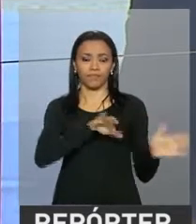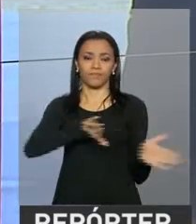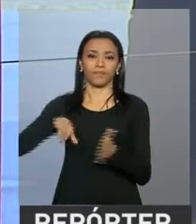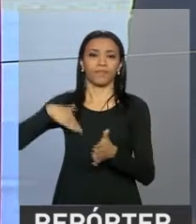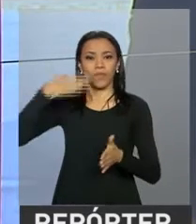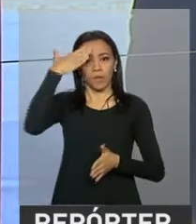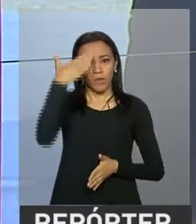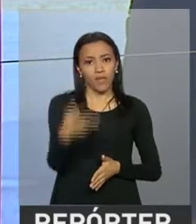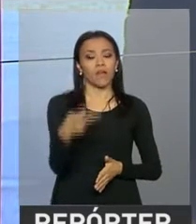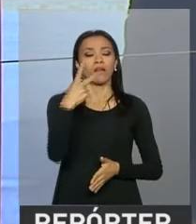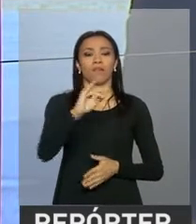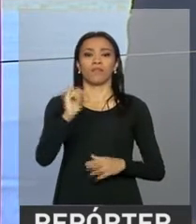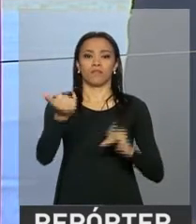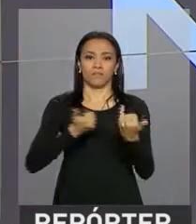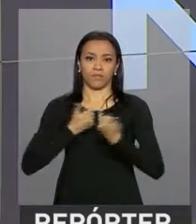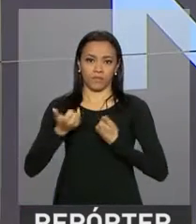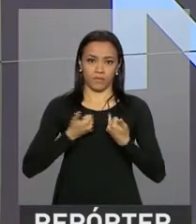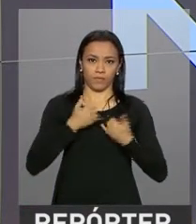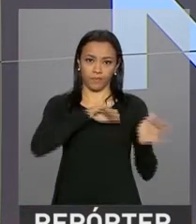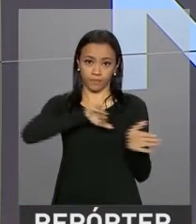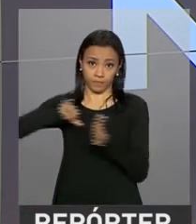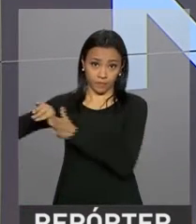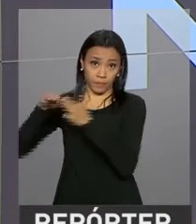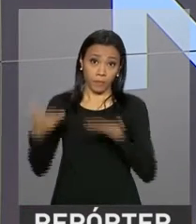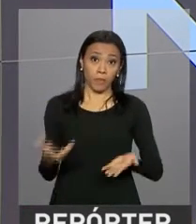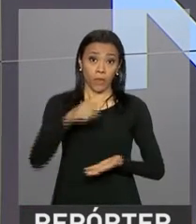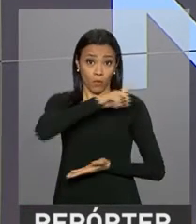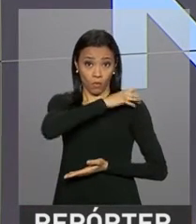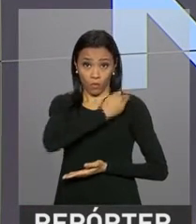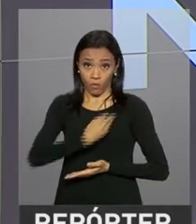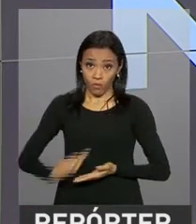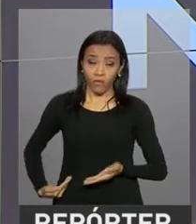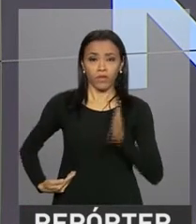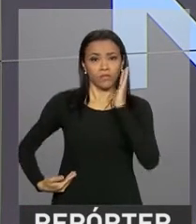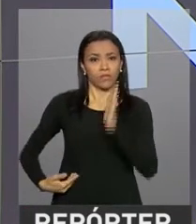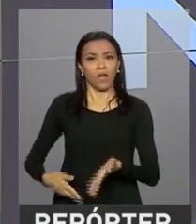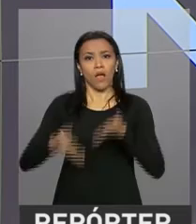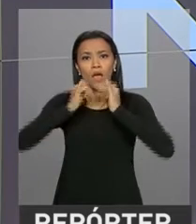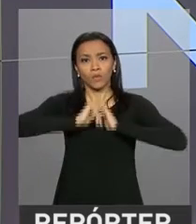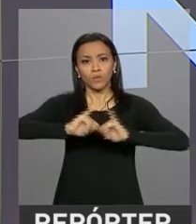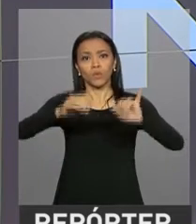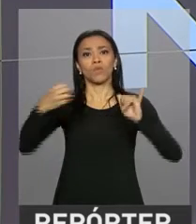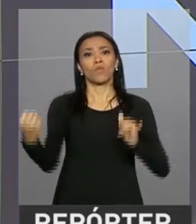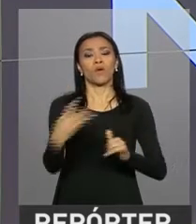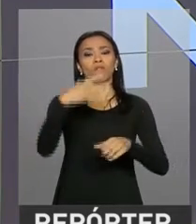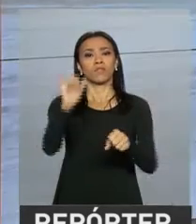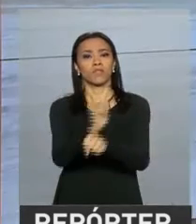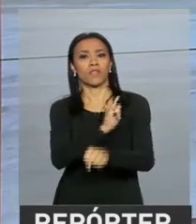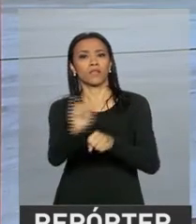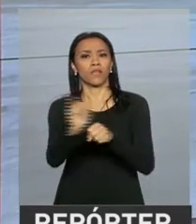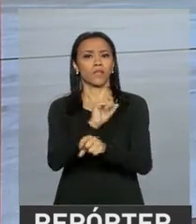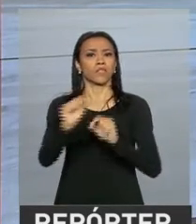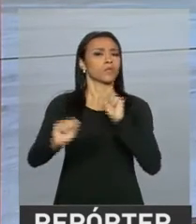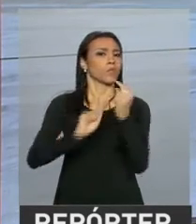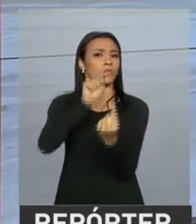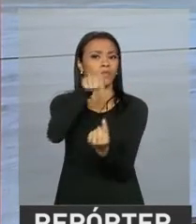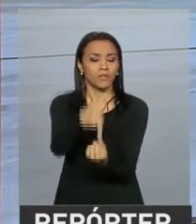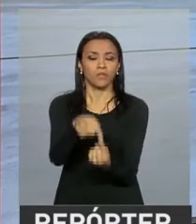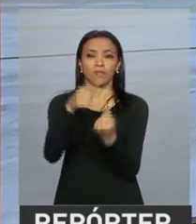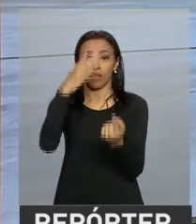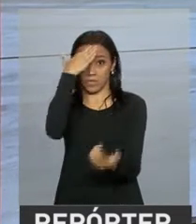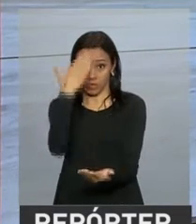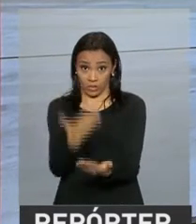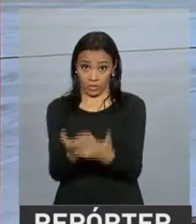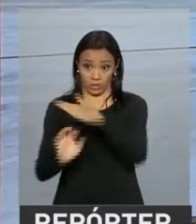Ney Pereira, pelas suas informações. E o governo anunciou novas medidas para retomar a confiança dos investidores no país. Vamos